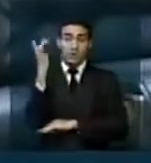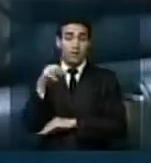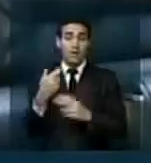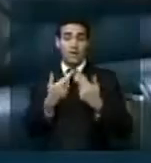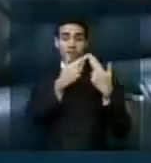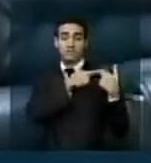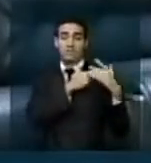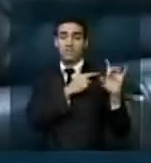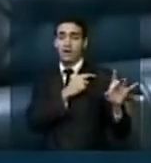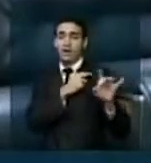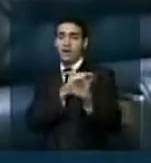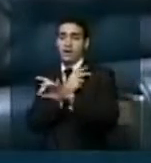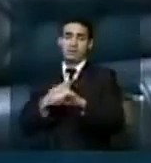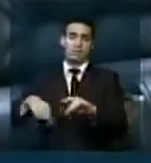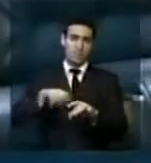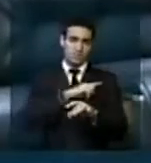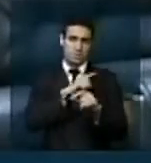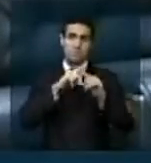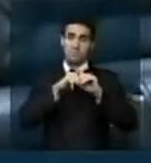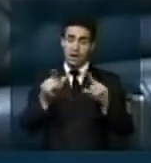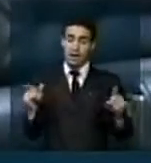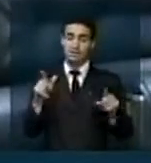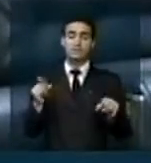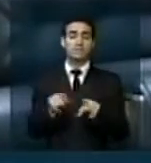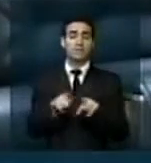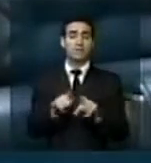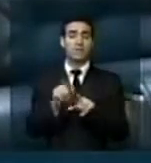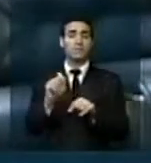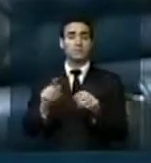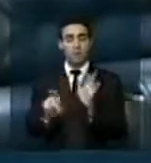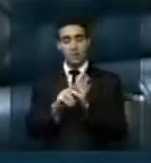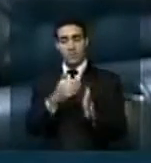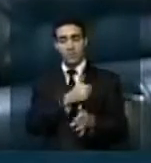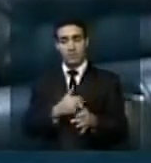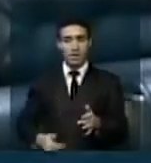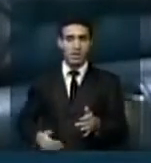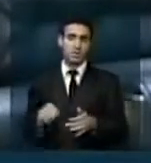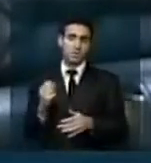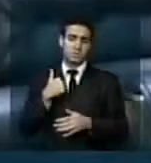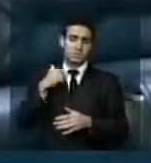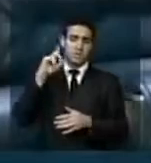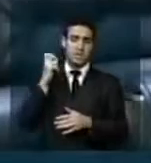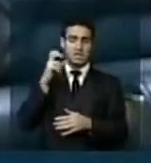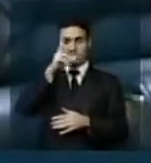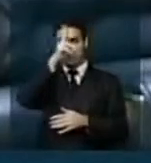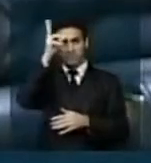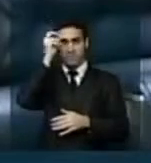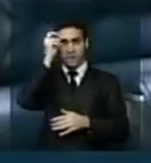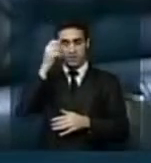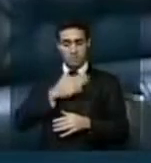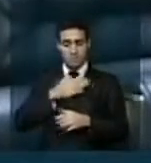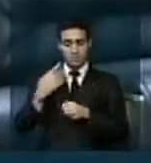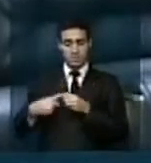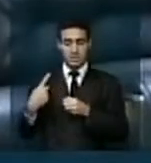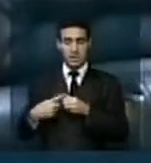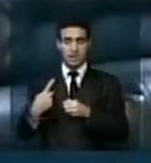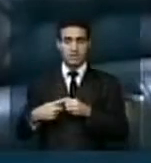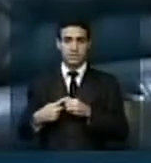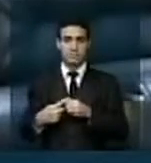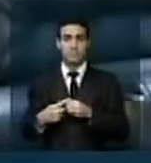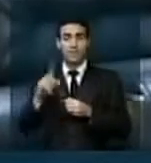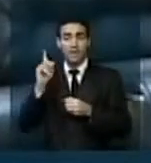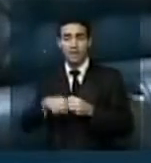nós. Mas entendo também que cabe ao poder público, e aí falo até como ex-prefeito da minha cidade,